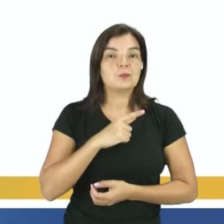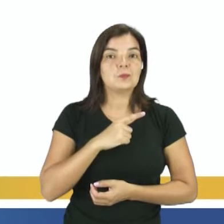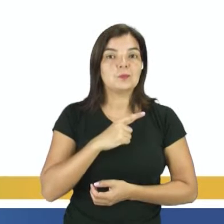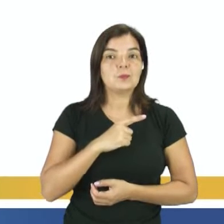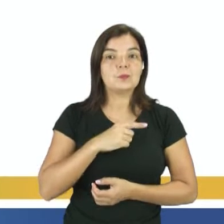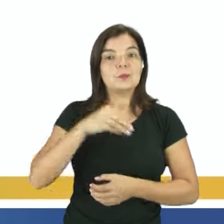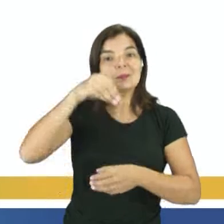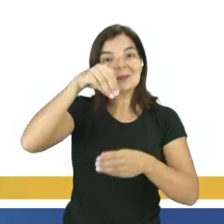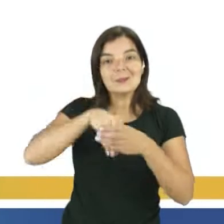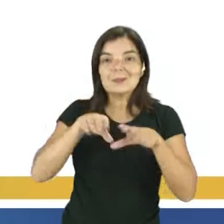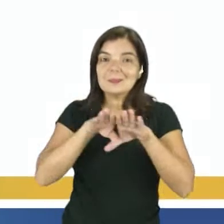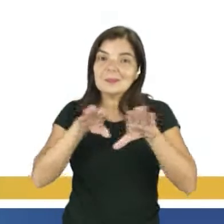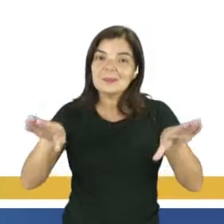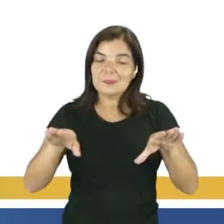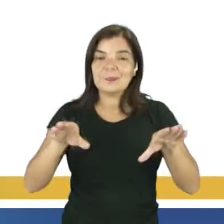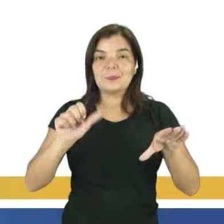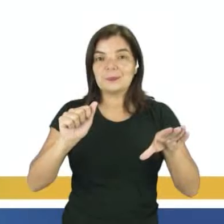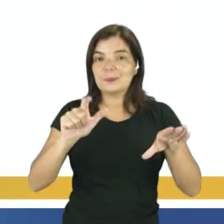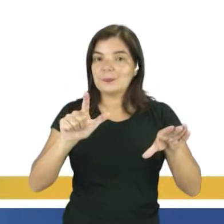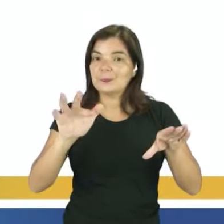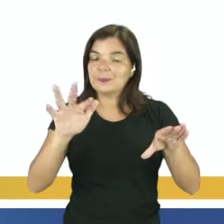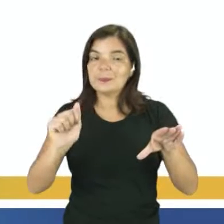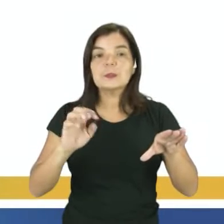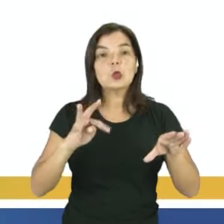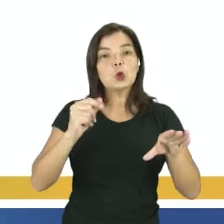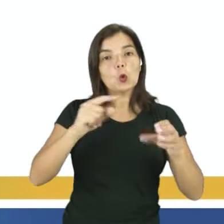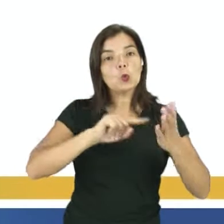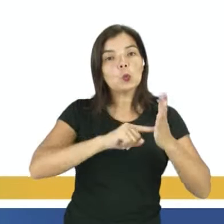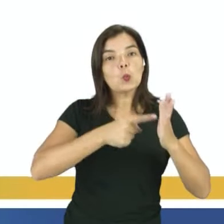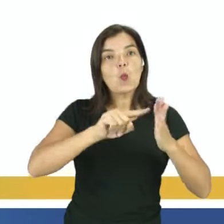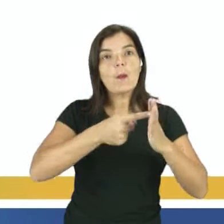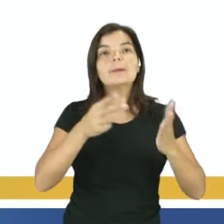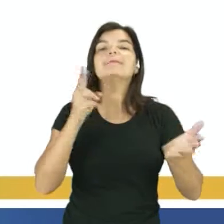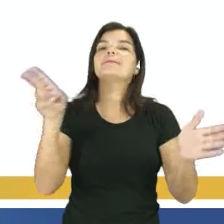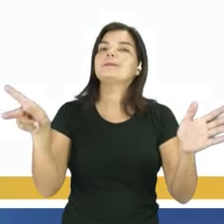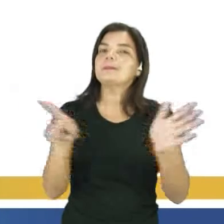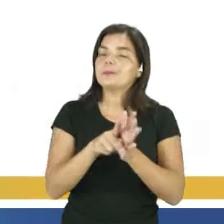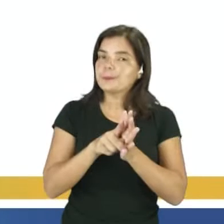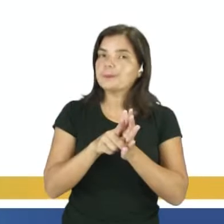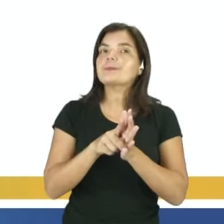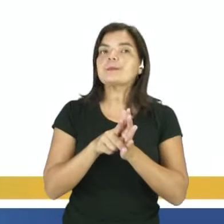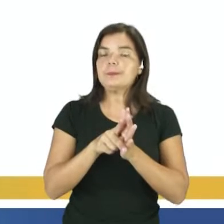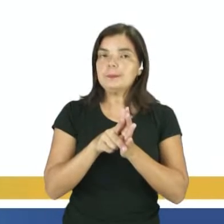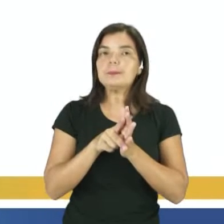no plano alfa, né? Todos os pontos delas também